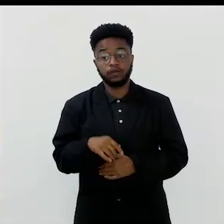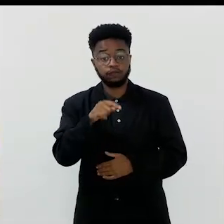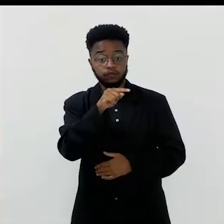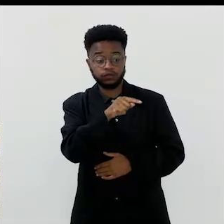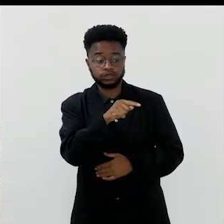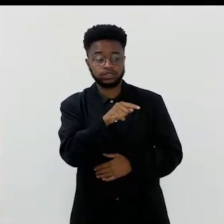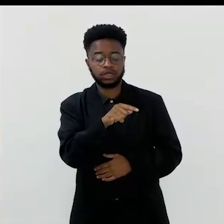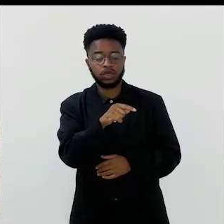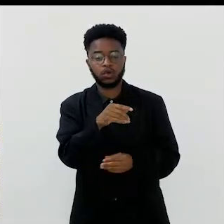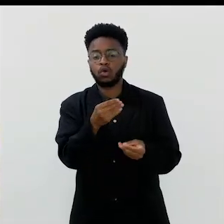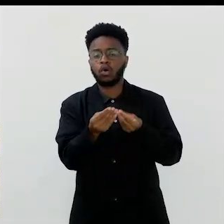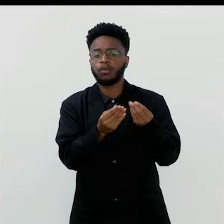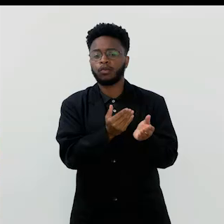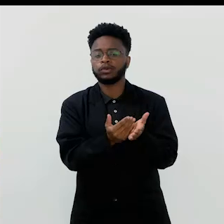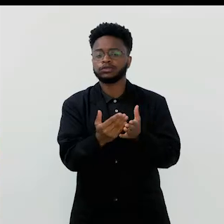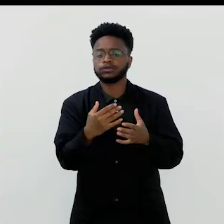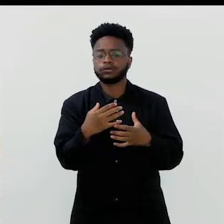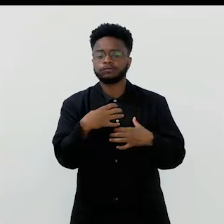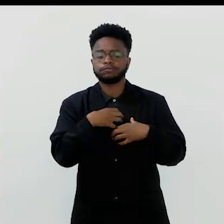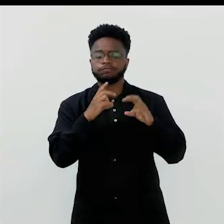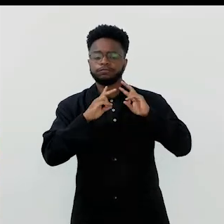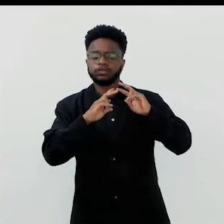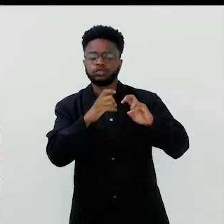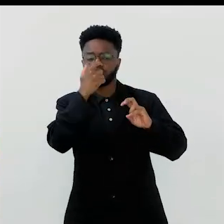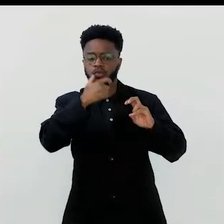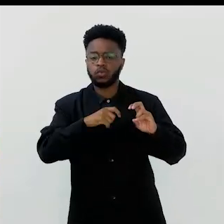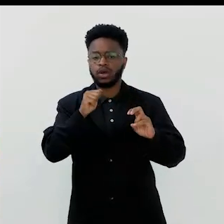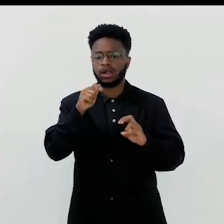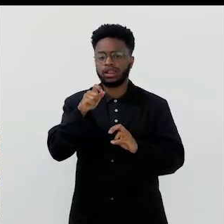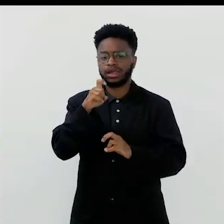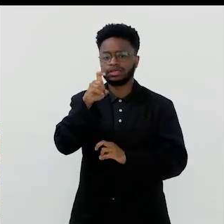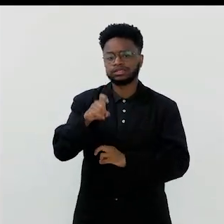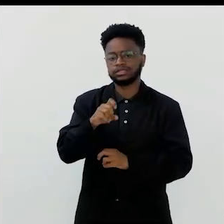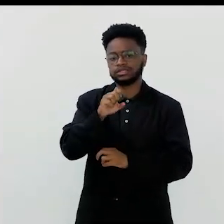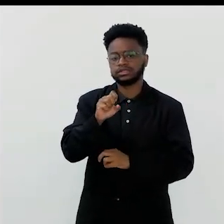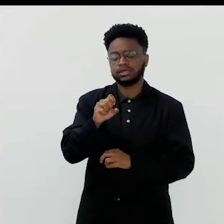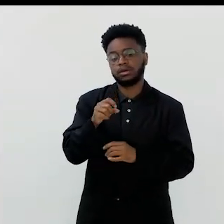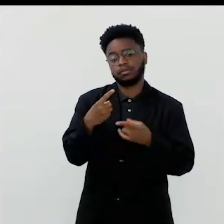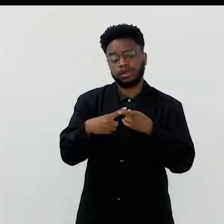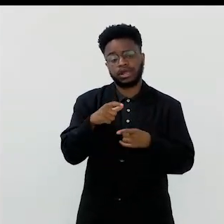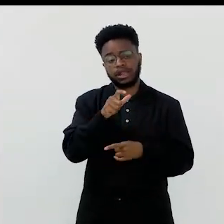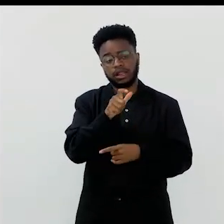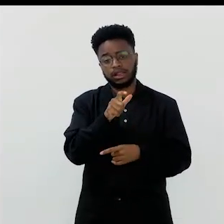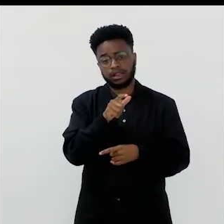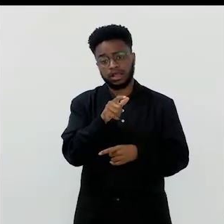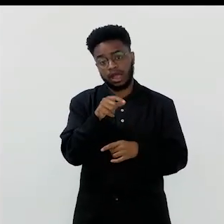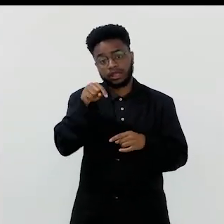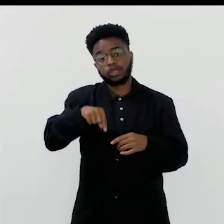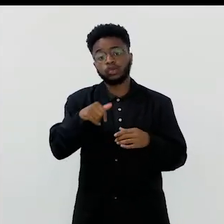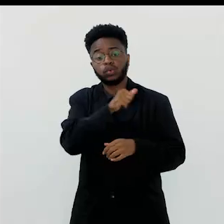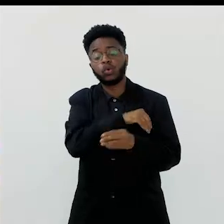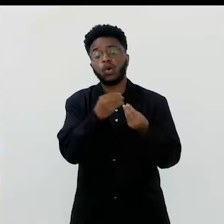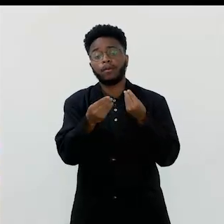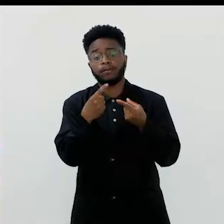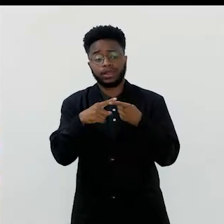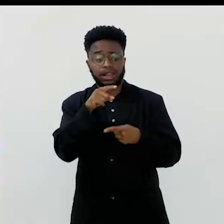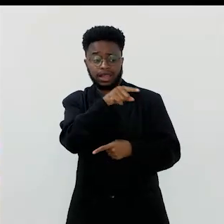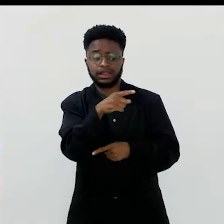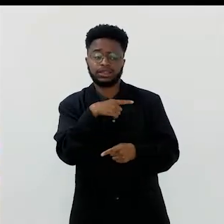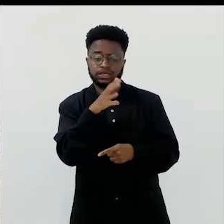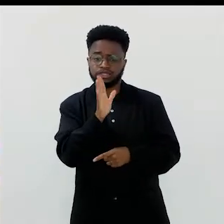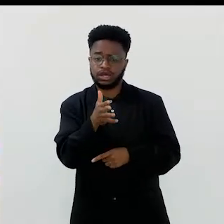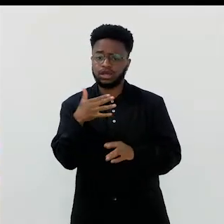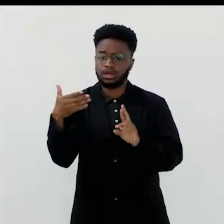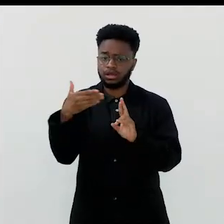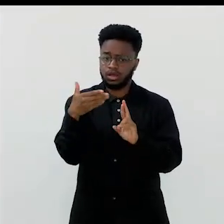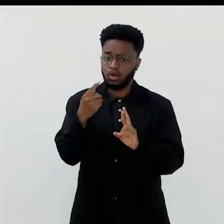o Alex Salvador a partir de que momento? Dentro do Carnaval do Rio? Porque lá você já tem, né? Lá você já tem...